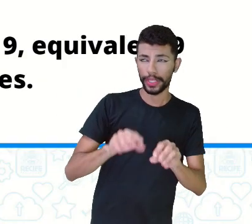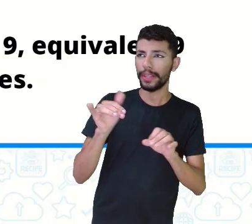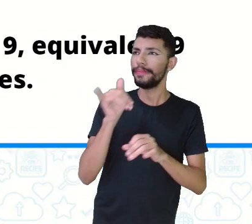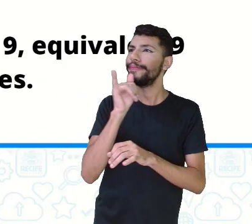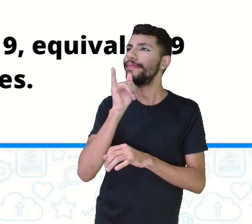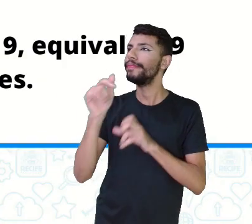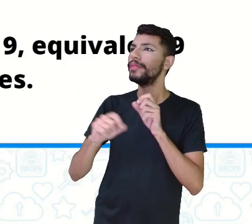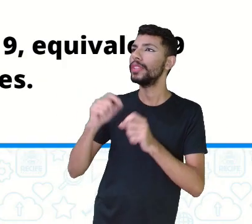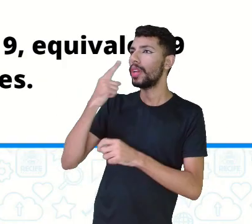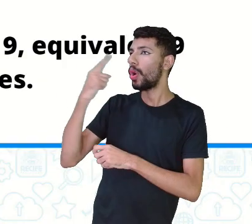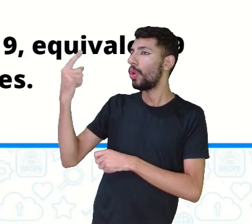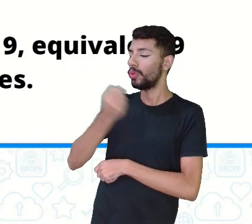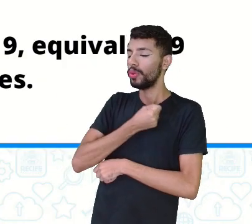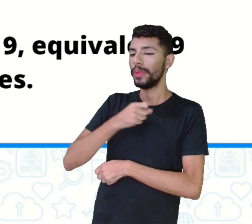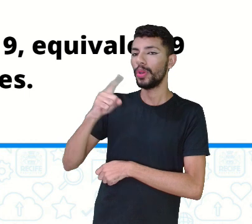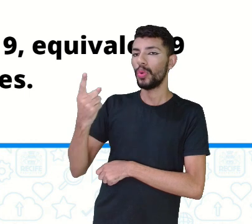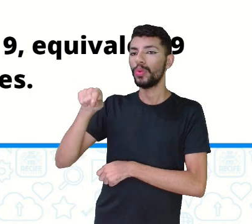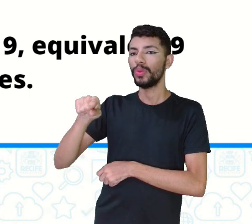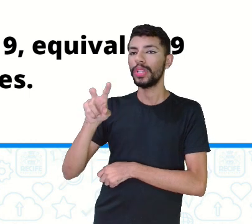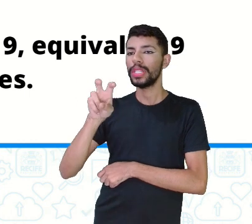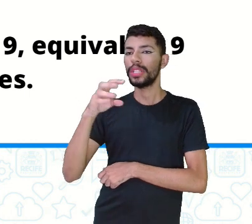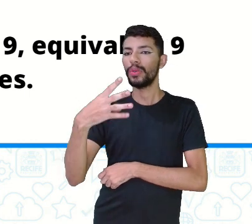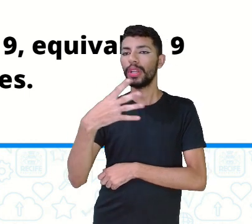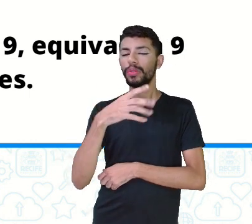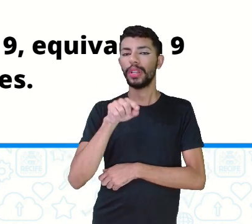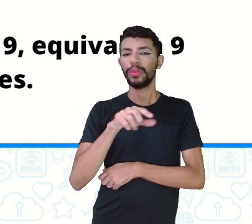exemplo, no número